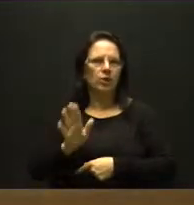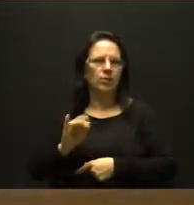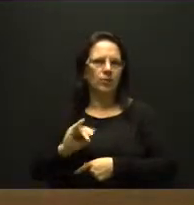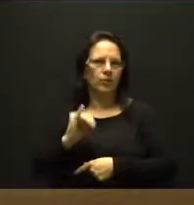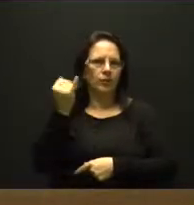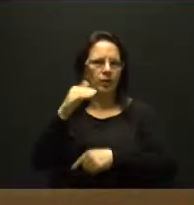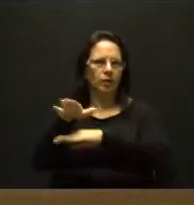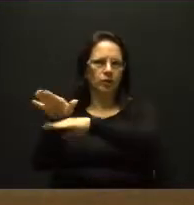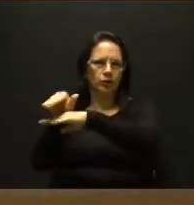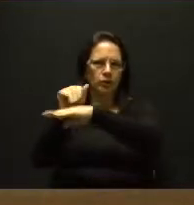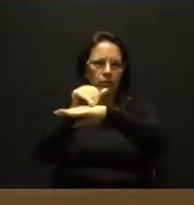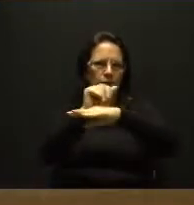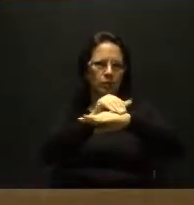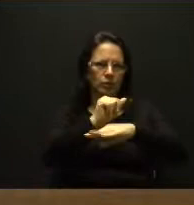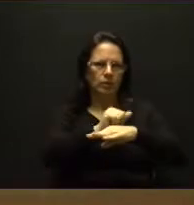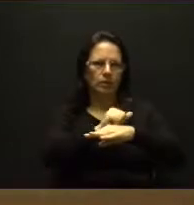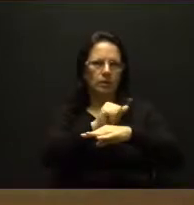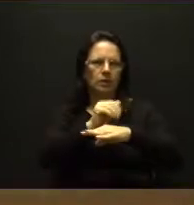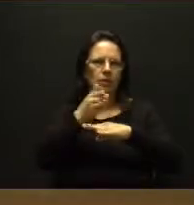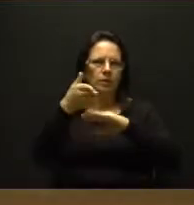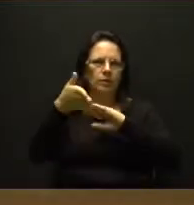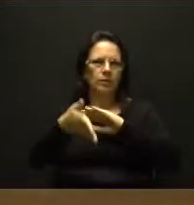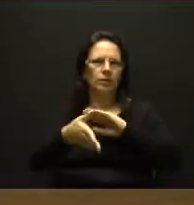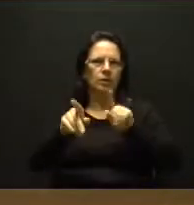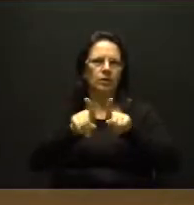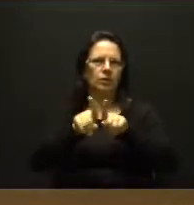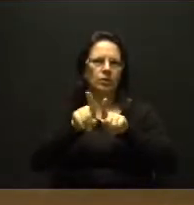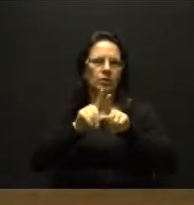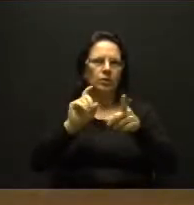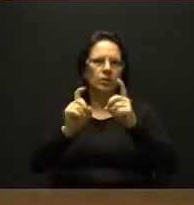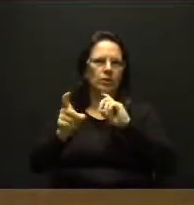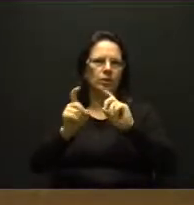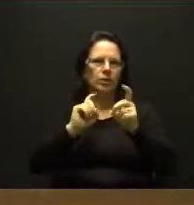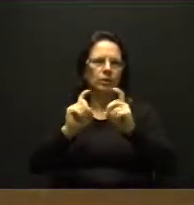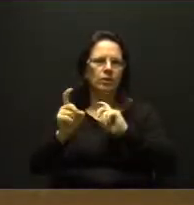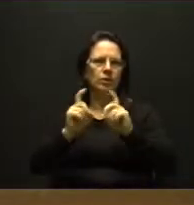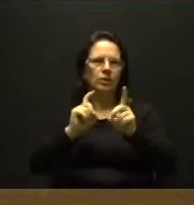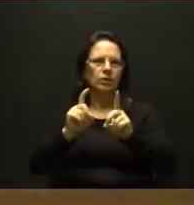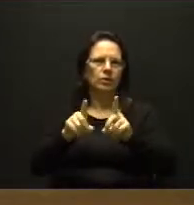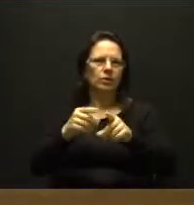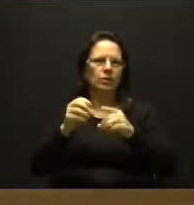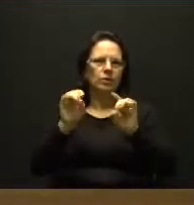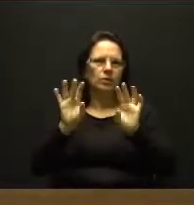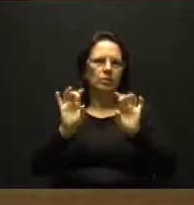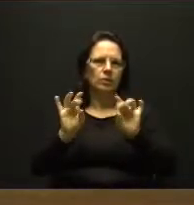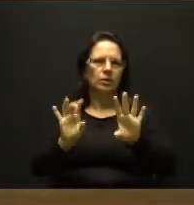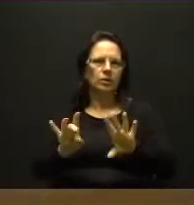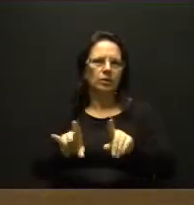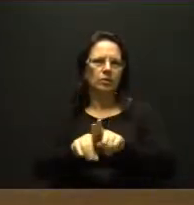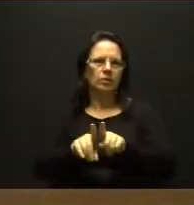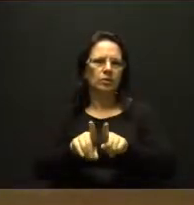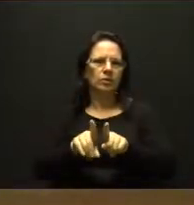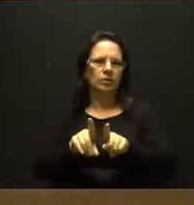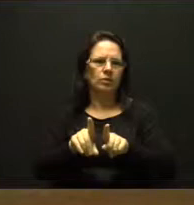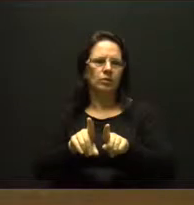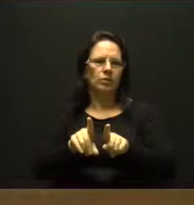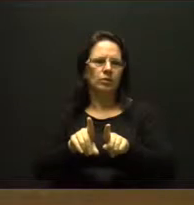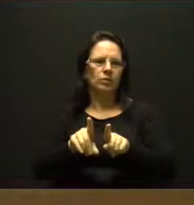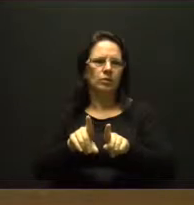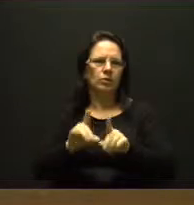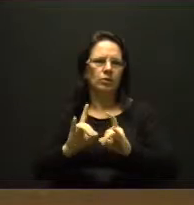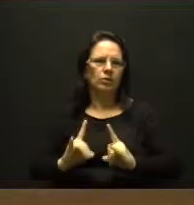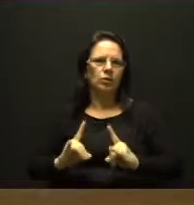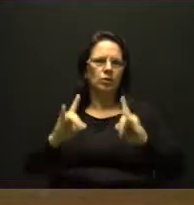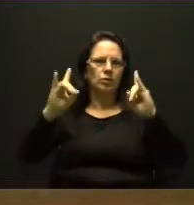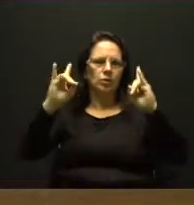também para convidar toda a população está participando da audiência pública em que trataremos específico da sessão a destinação do prédio onde está